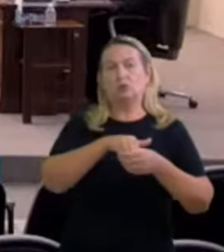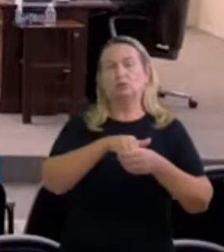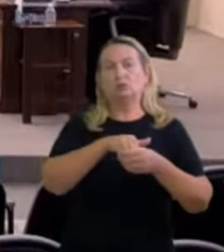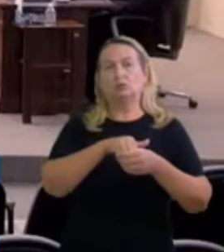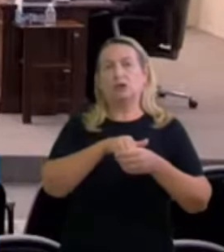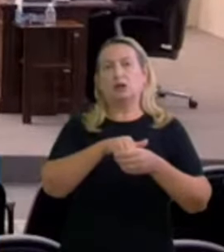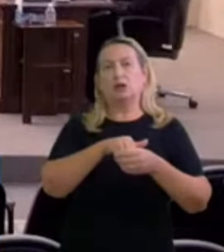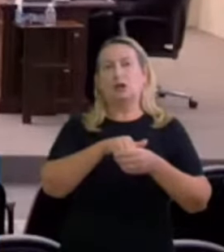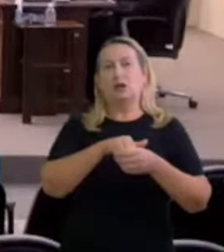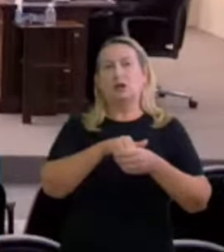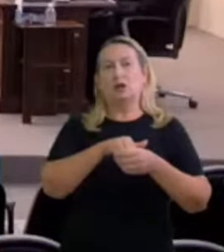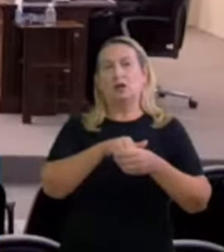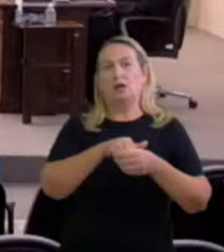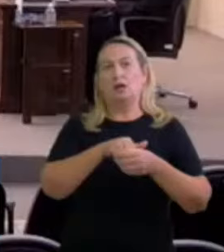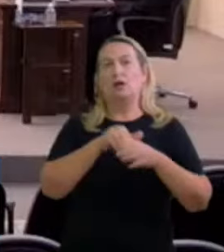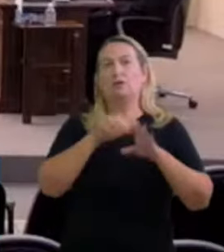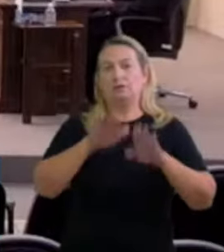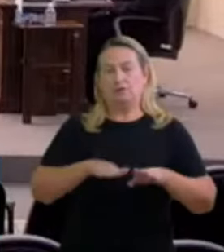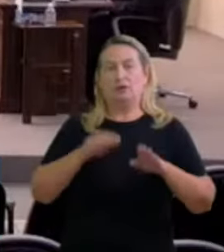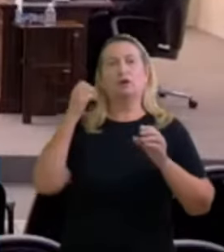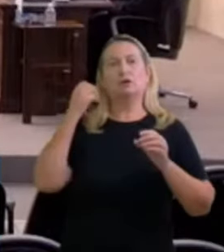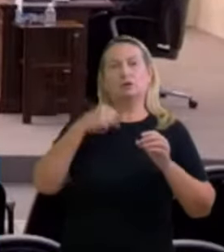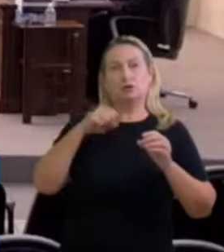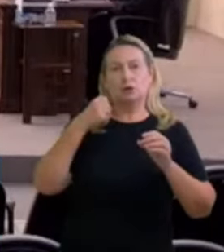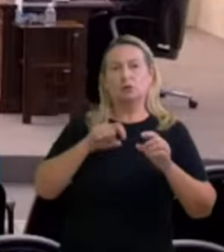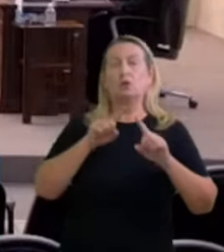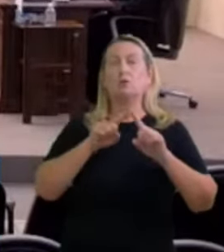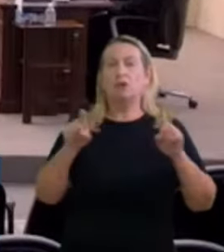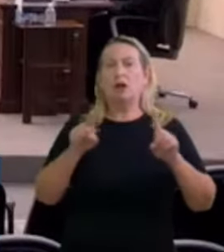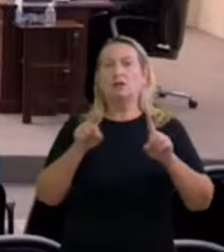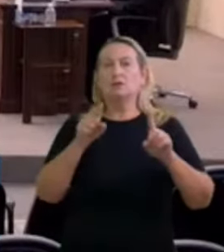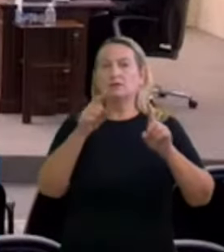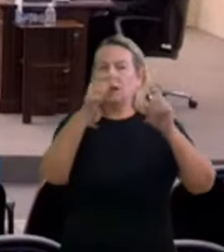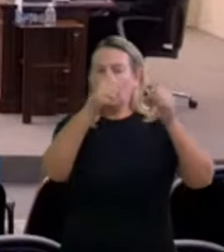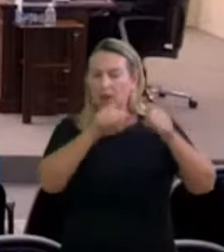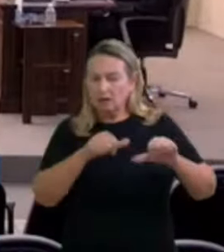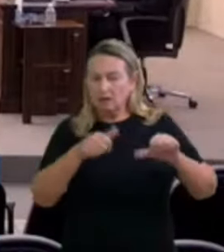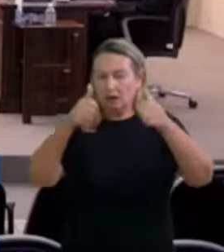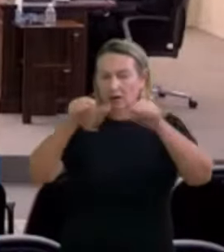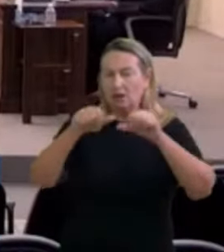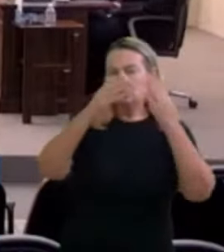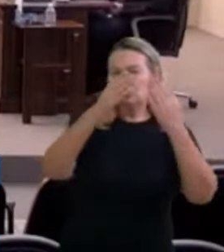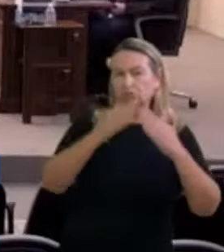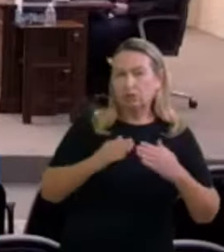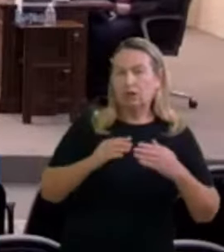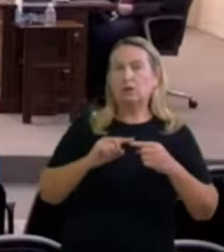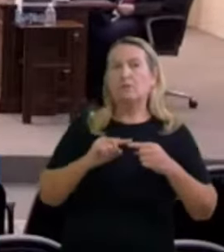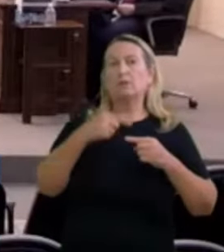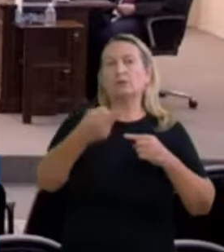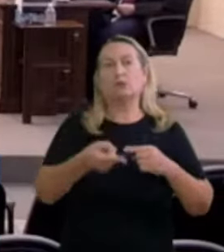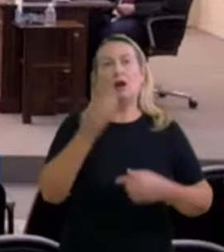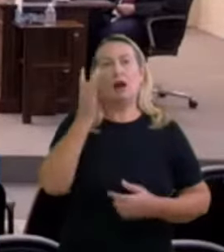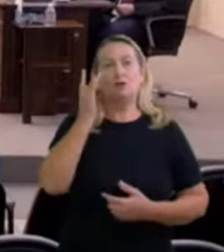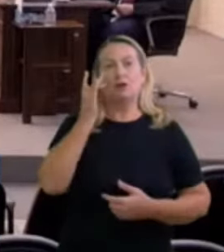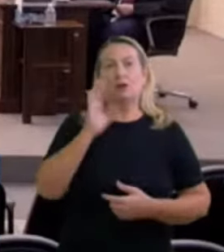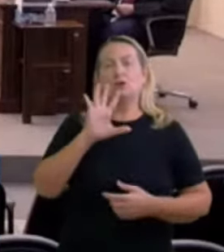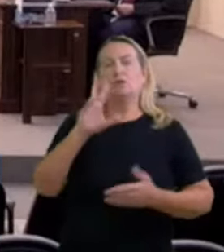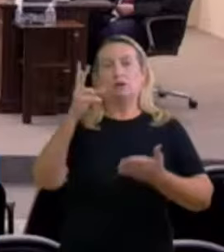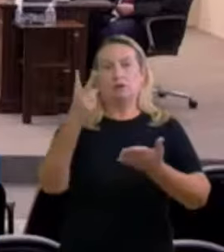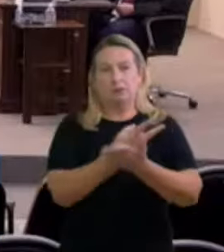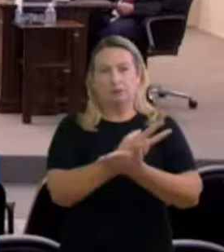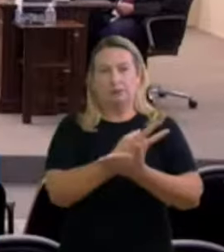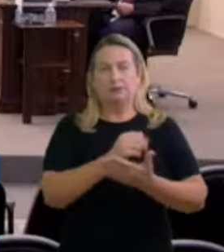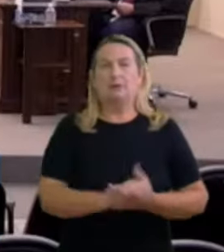vai também analisar as manifestações posteriores que Adão amanhã